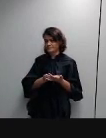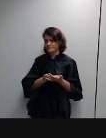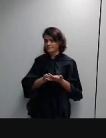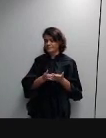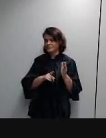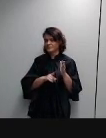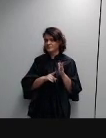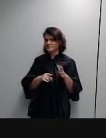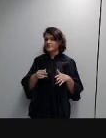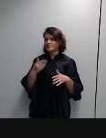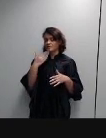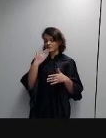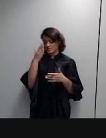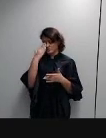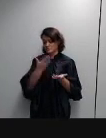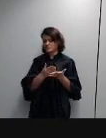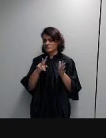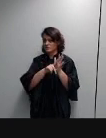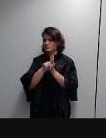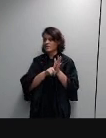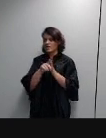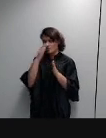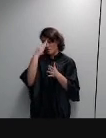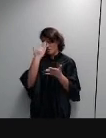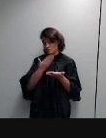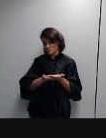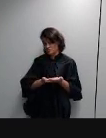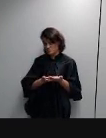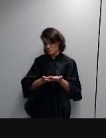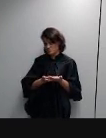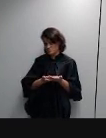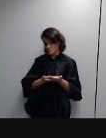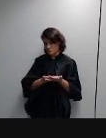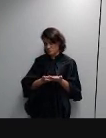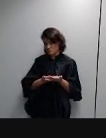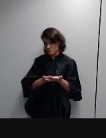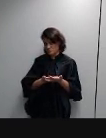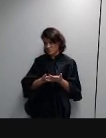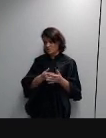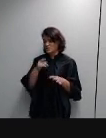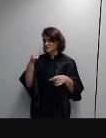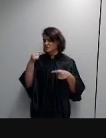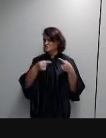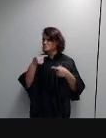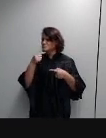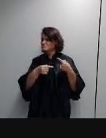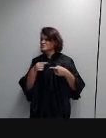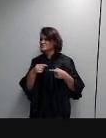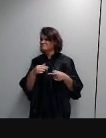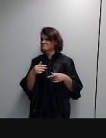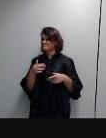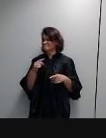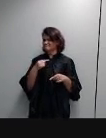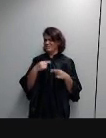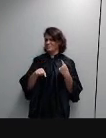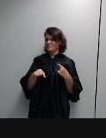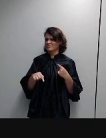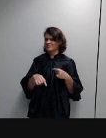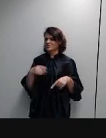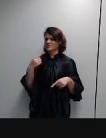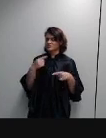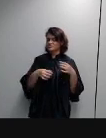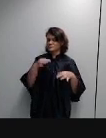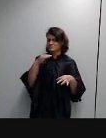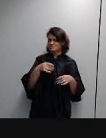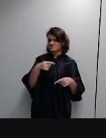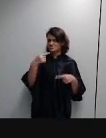Benedito mas assim acho que não é o caso discutir como é o caso de conta nem ao caso discutir alcance do